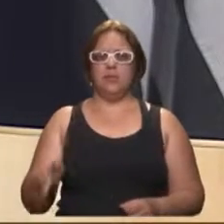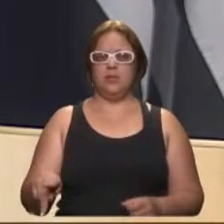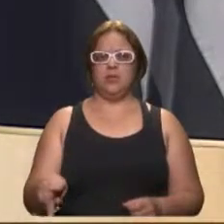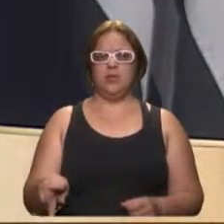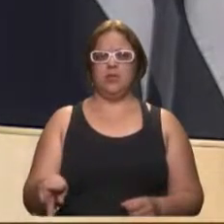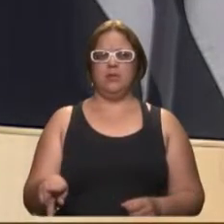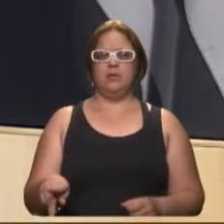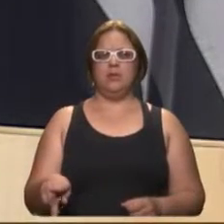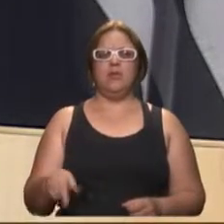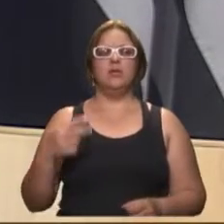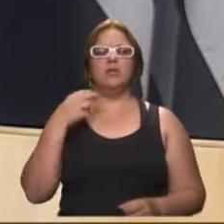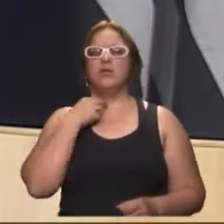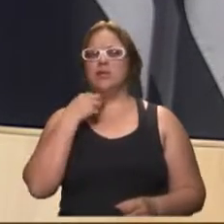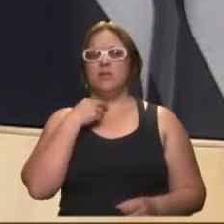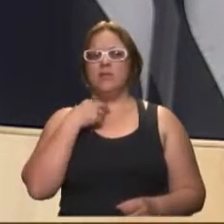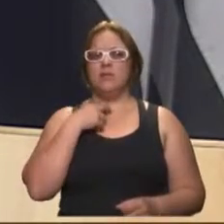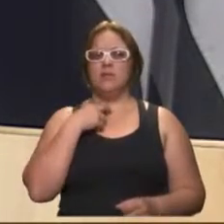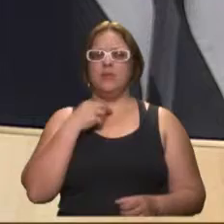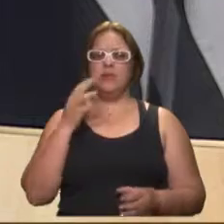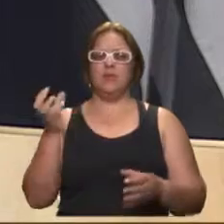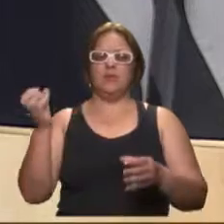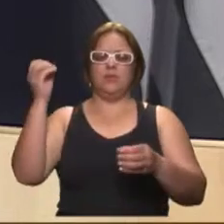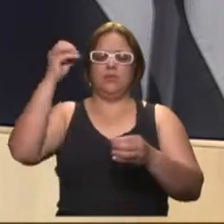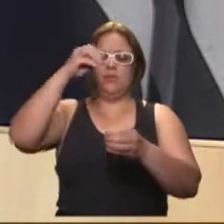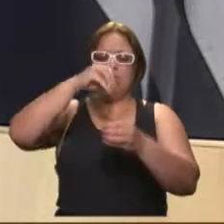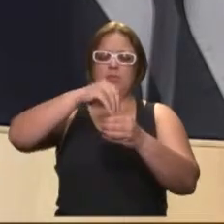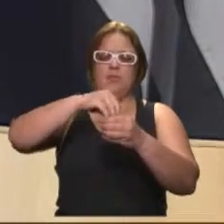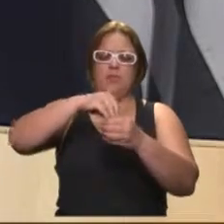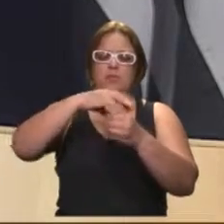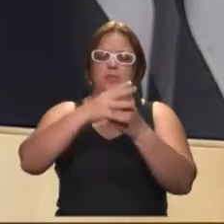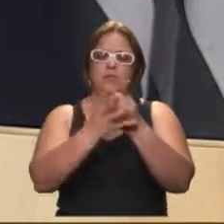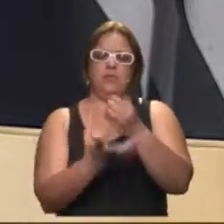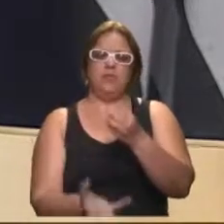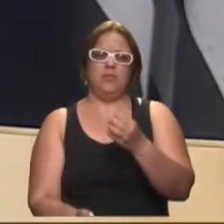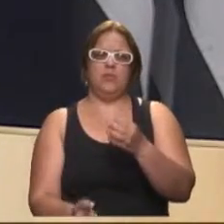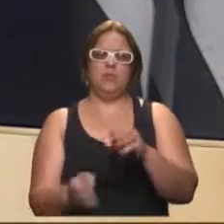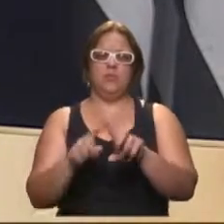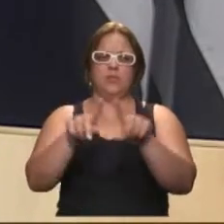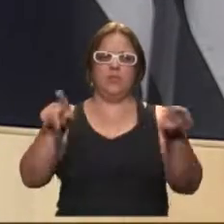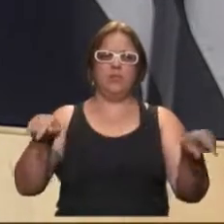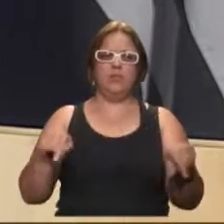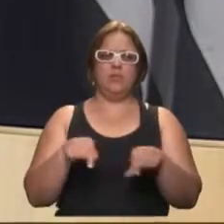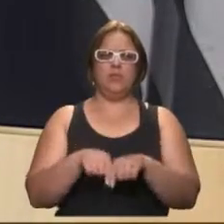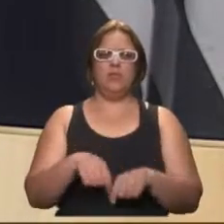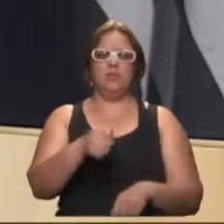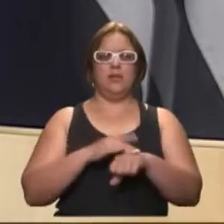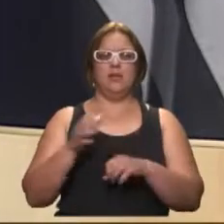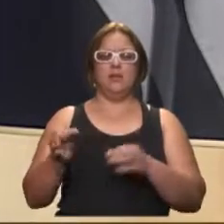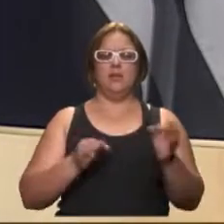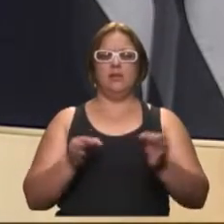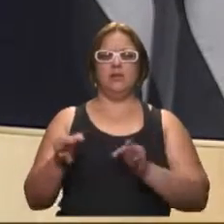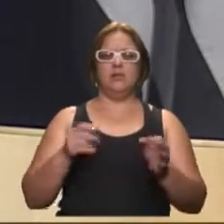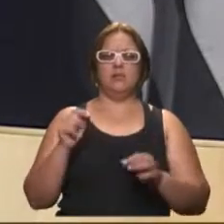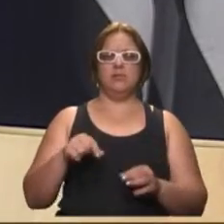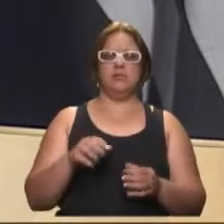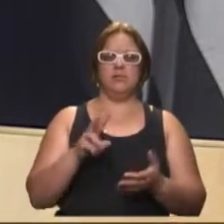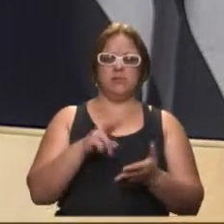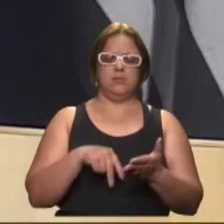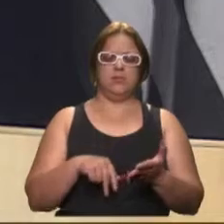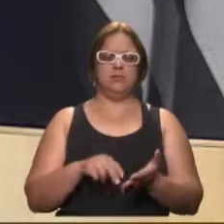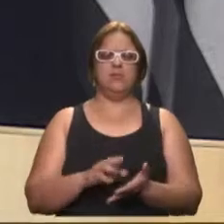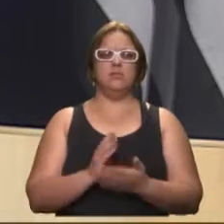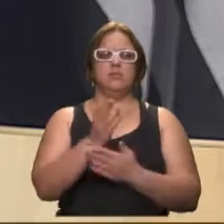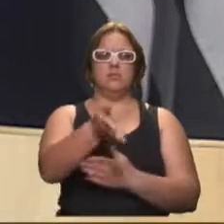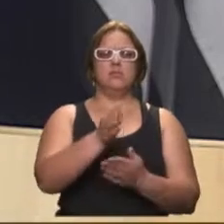estejam superlotadas. Porque cai demais o desempenho, tanto do professor quanto dos alunos. Nós encaminhamos